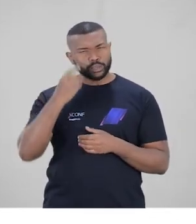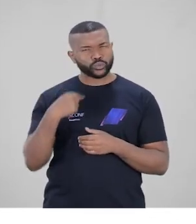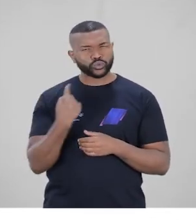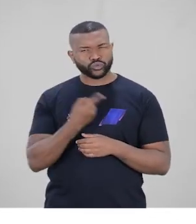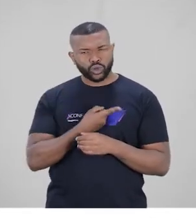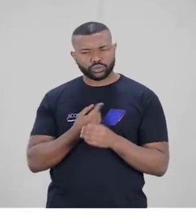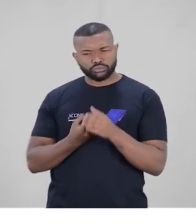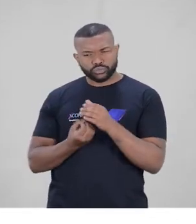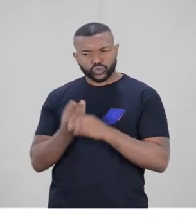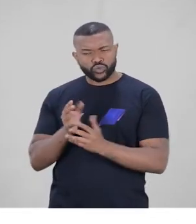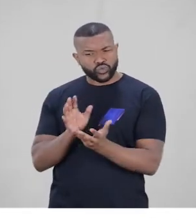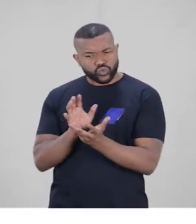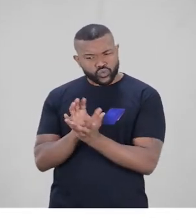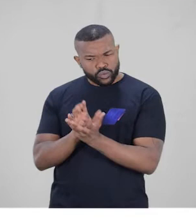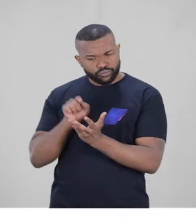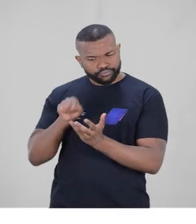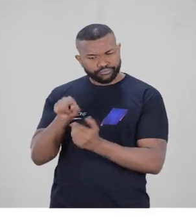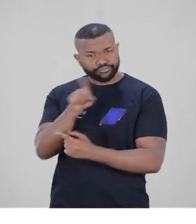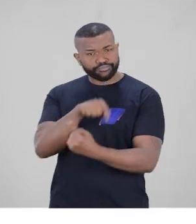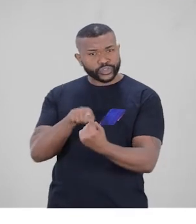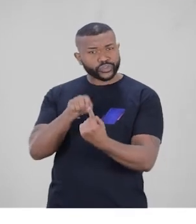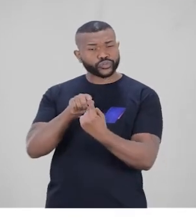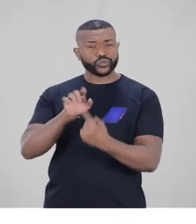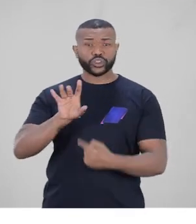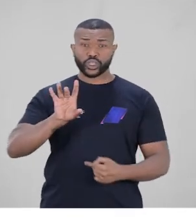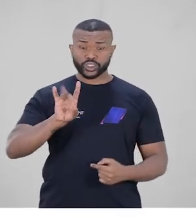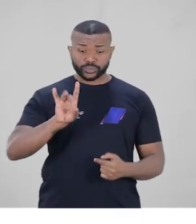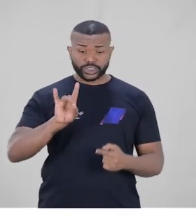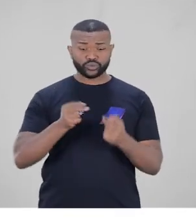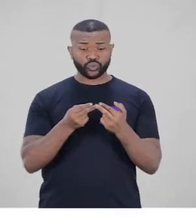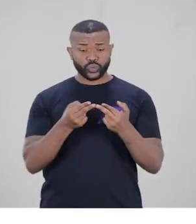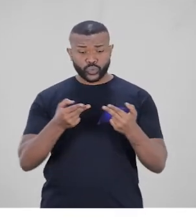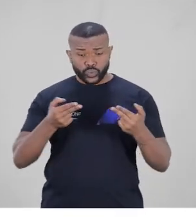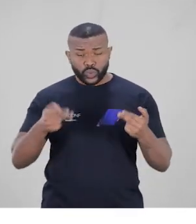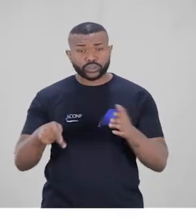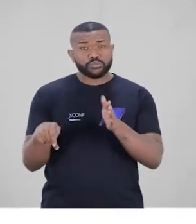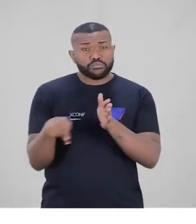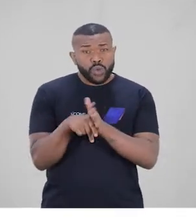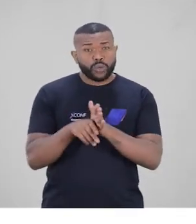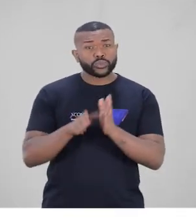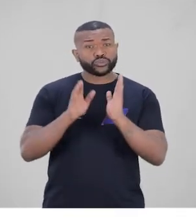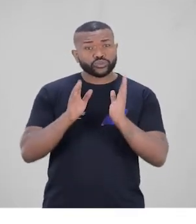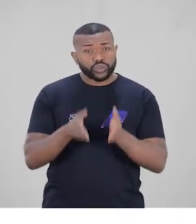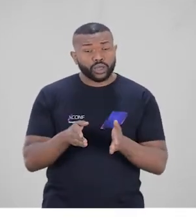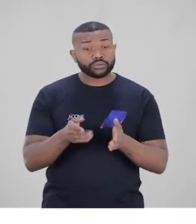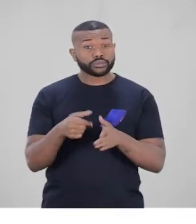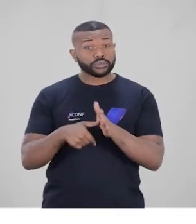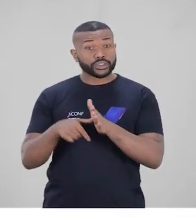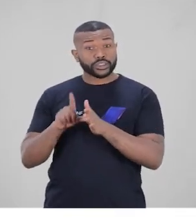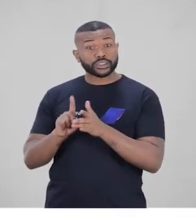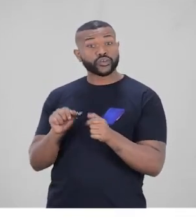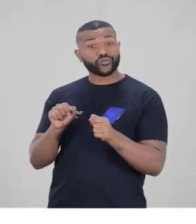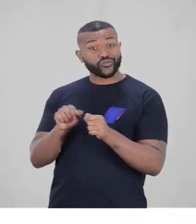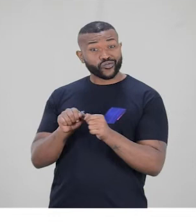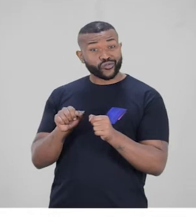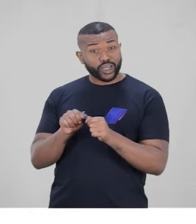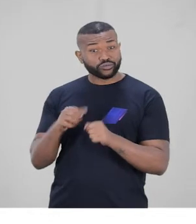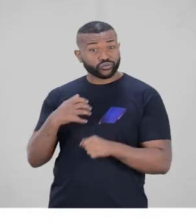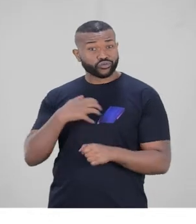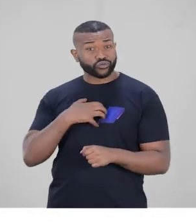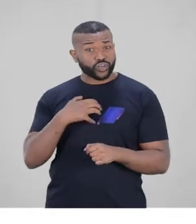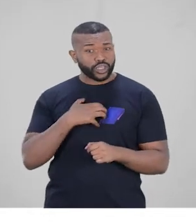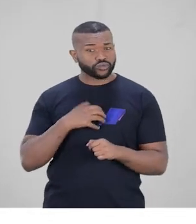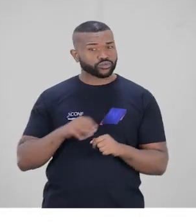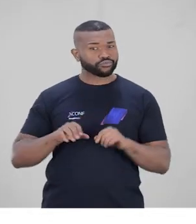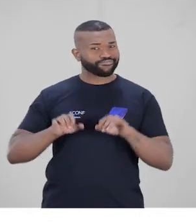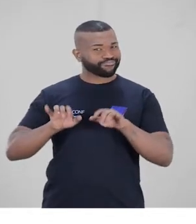gente montou um time com esse objetivo de automatizar processos de release que antes eram feitos totalmente